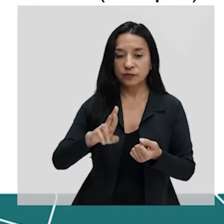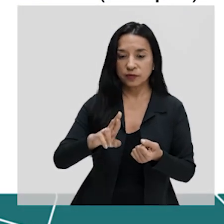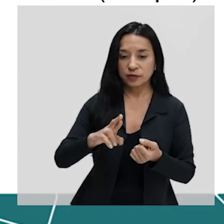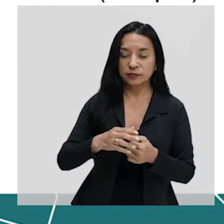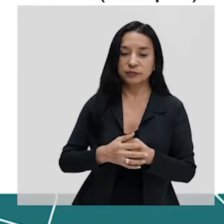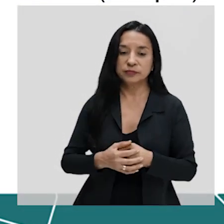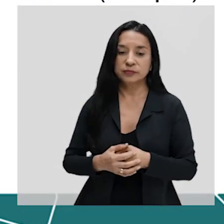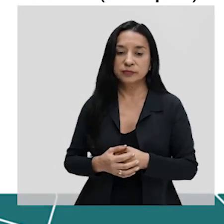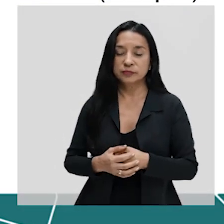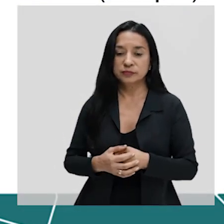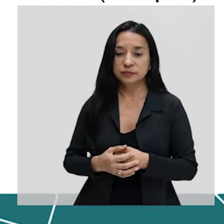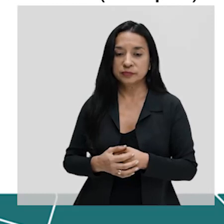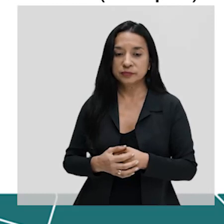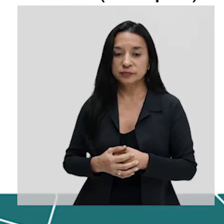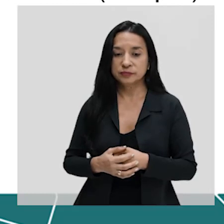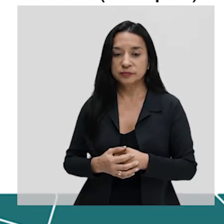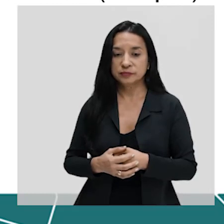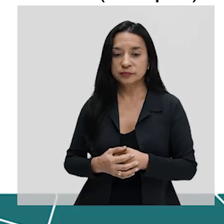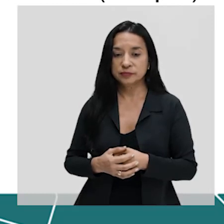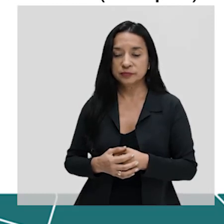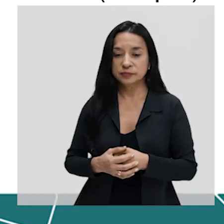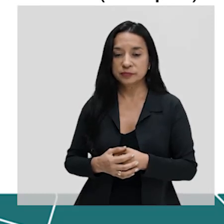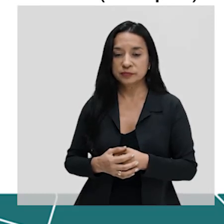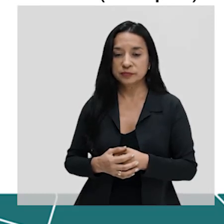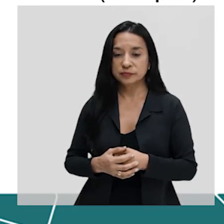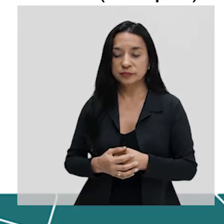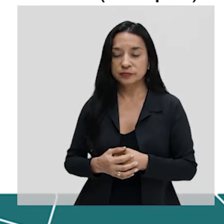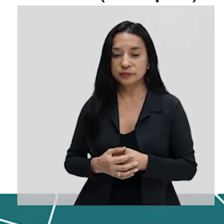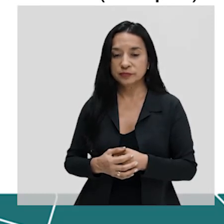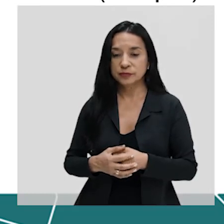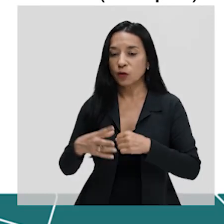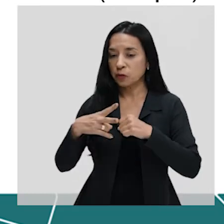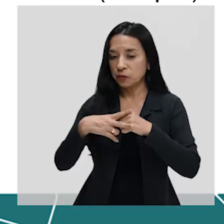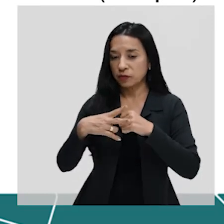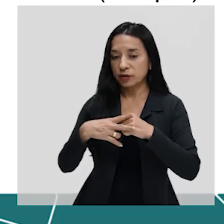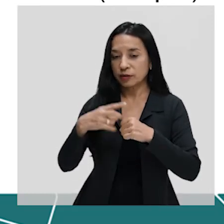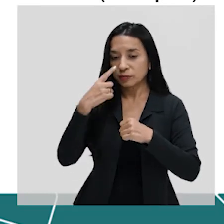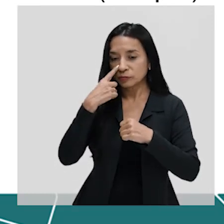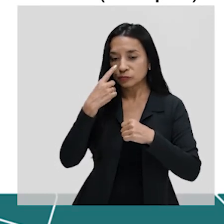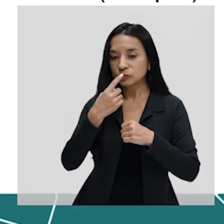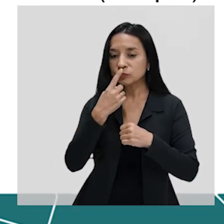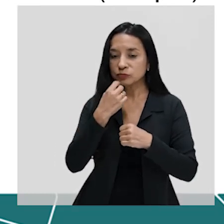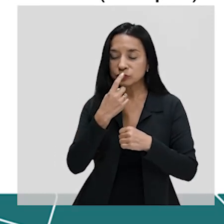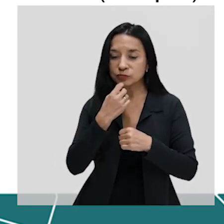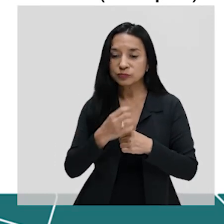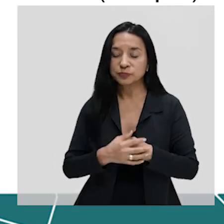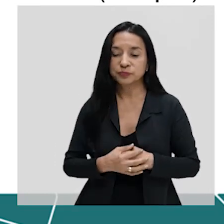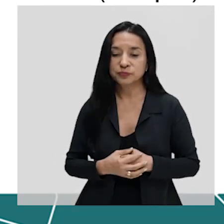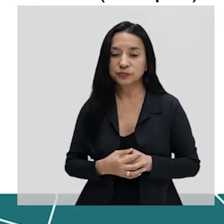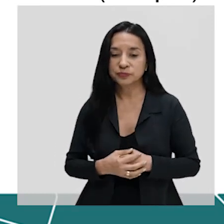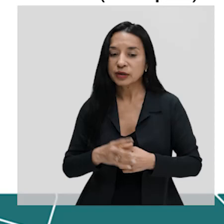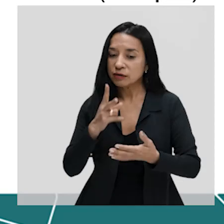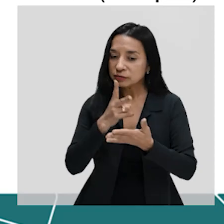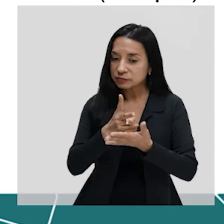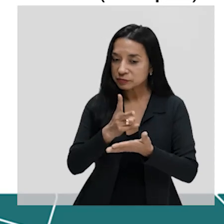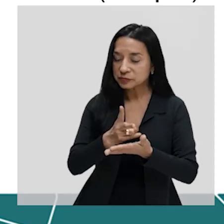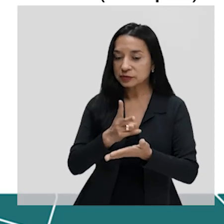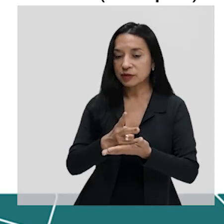Quando os alienados sempre têm. Então, ele